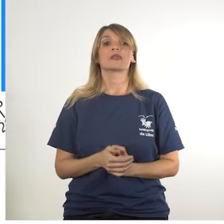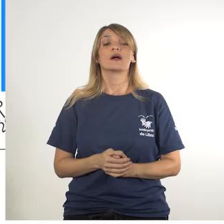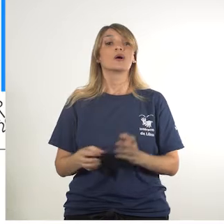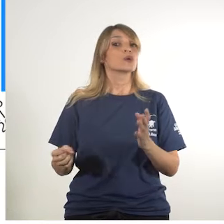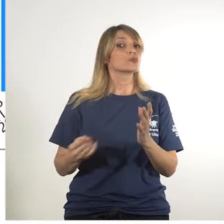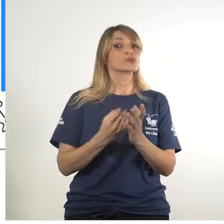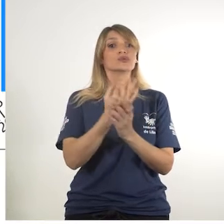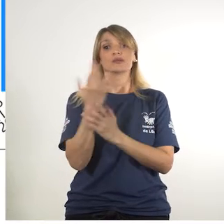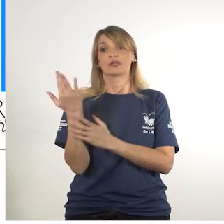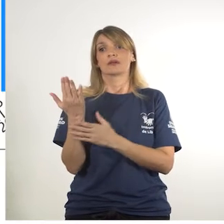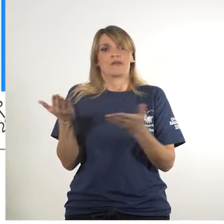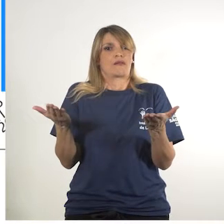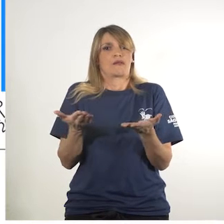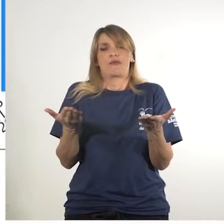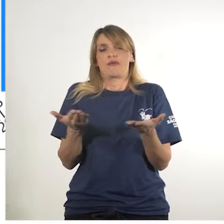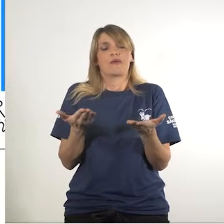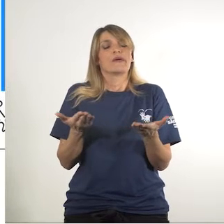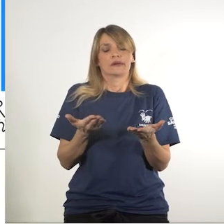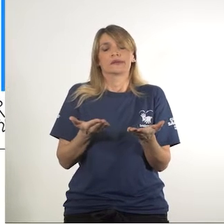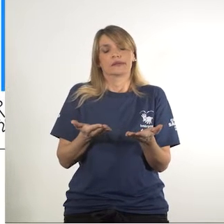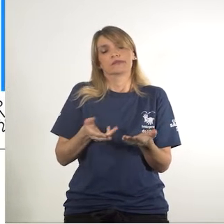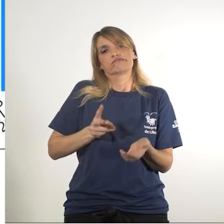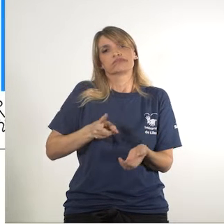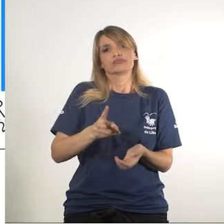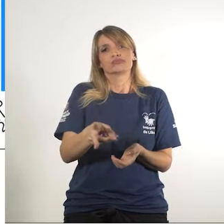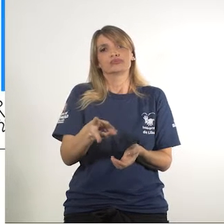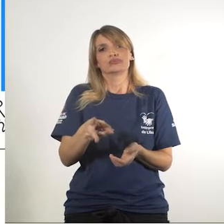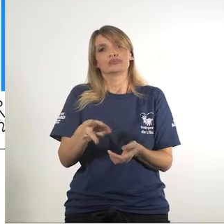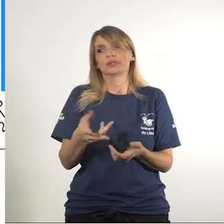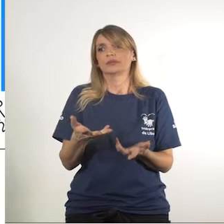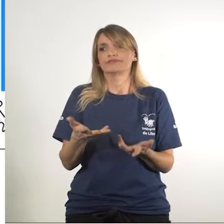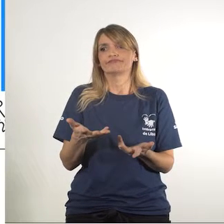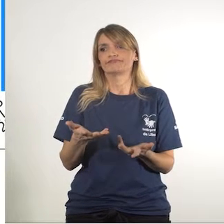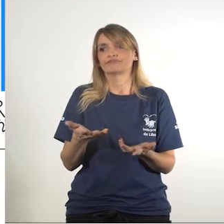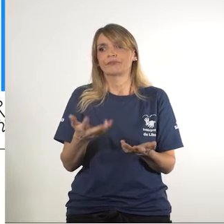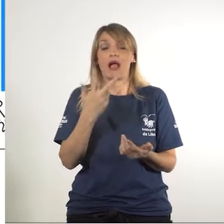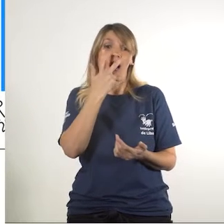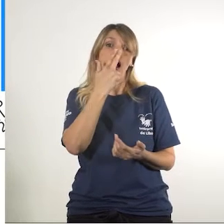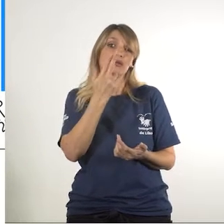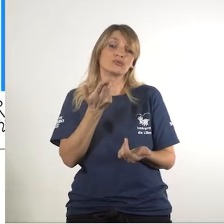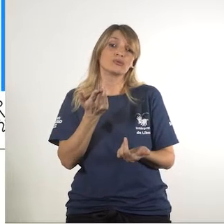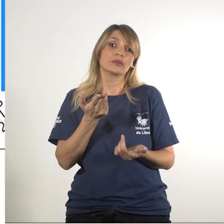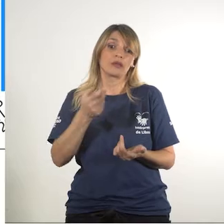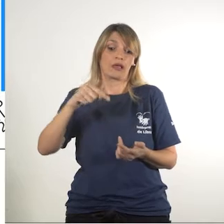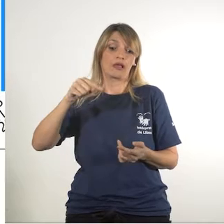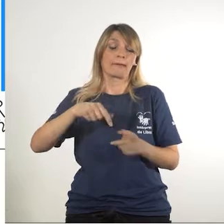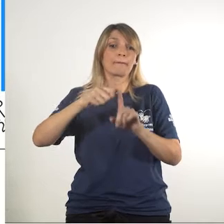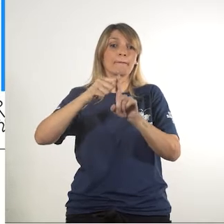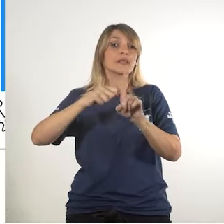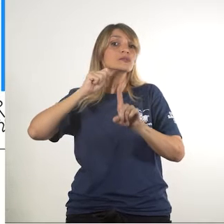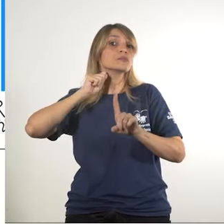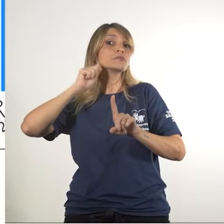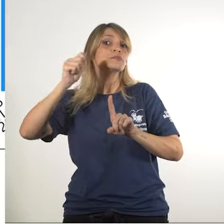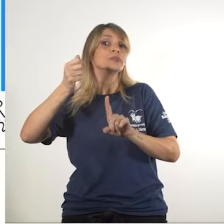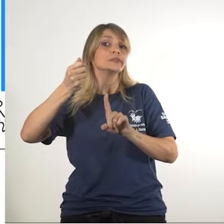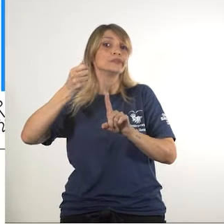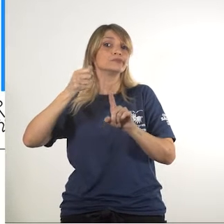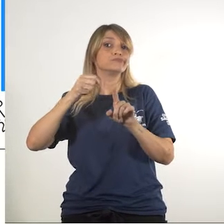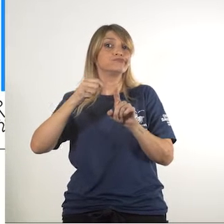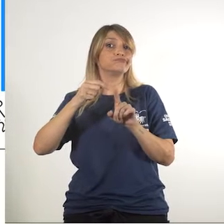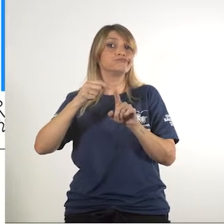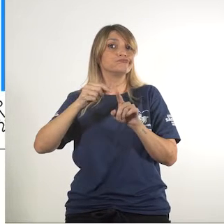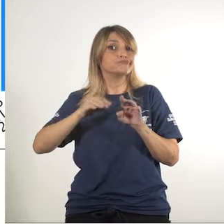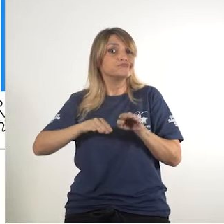recentes, obviamente, vão chegar e a gente pode ainda, eventualmente, no mês de abril, superar essa